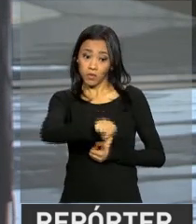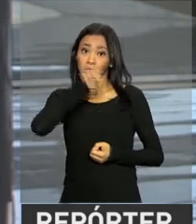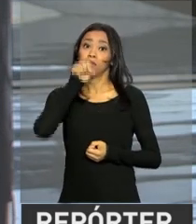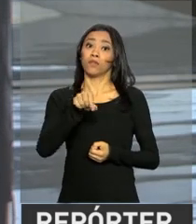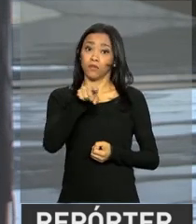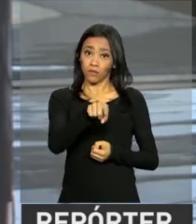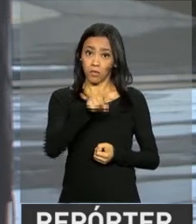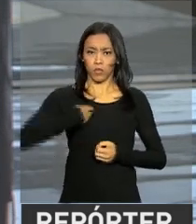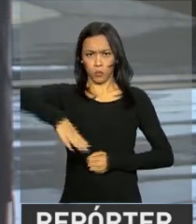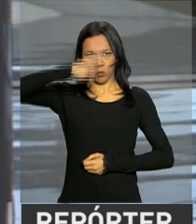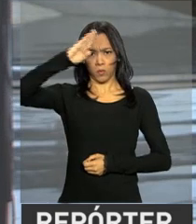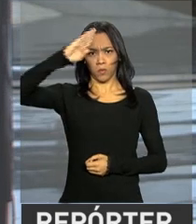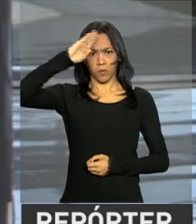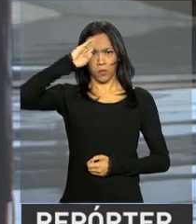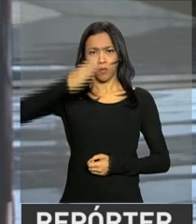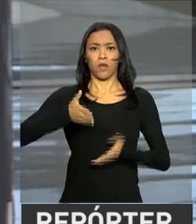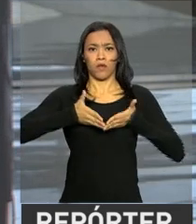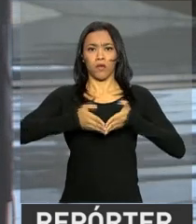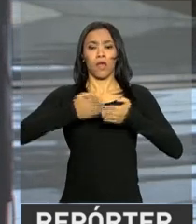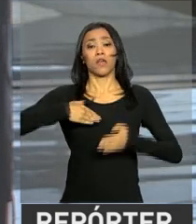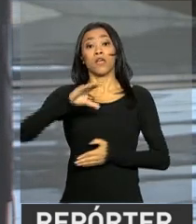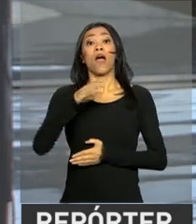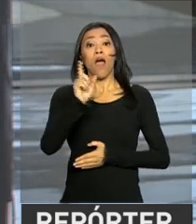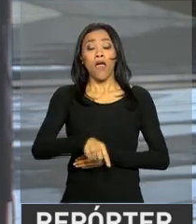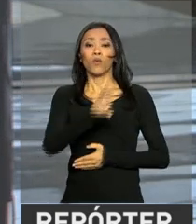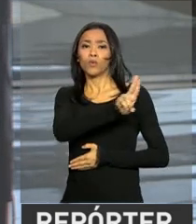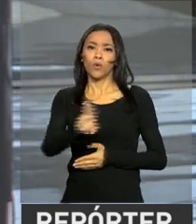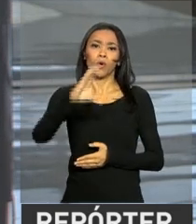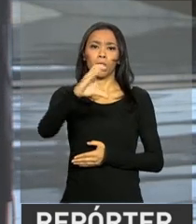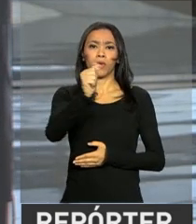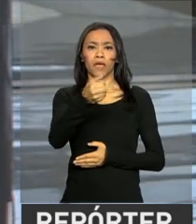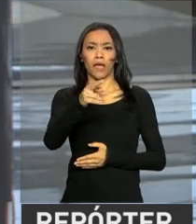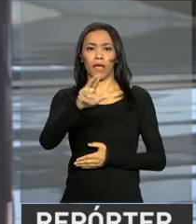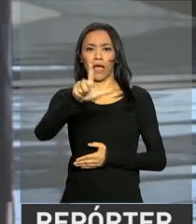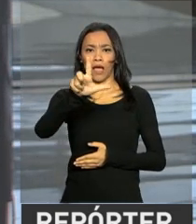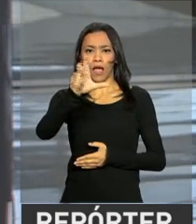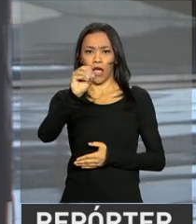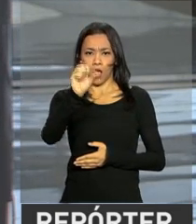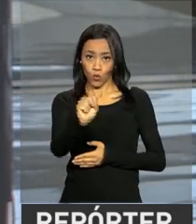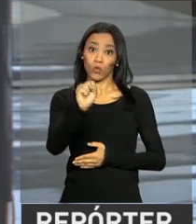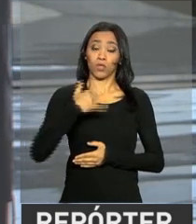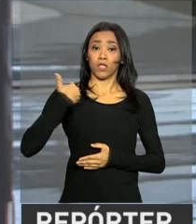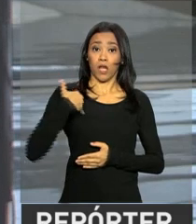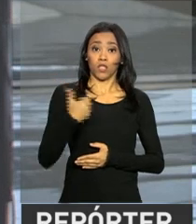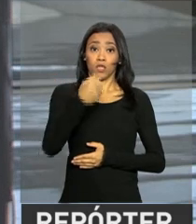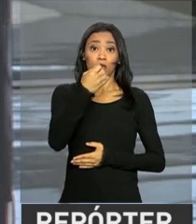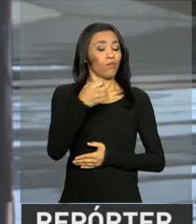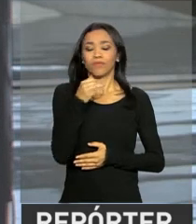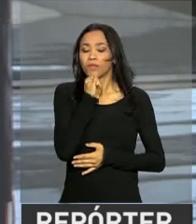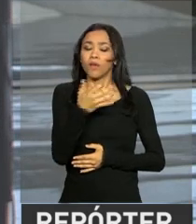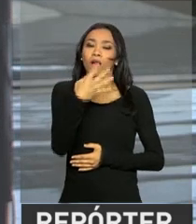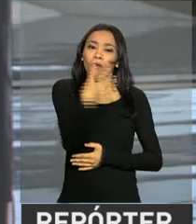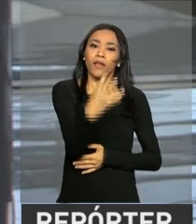das do exército brasileiro é o General Francisco Carlos Modesto em 48 anos de atuação